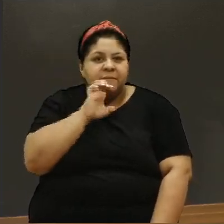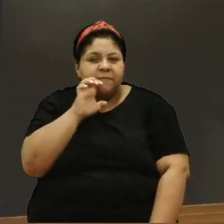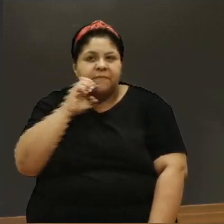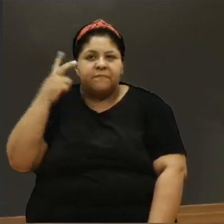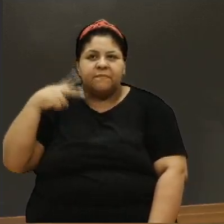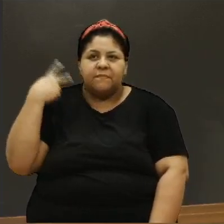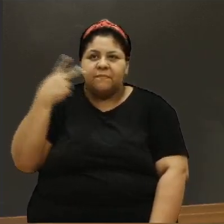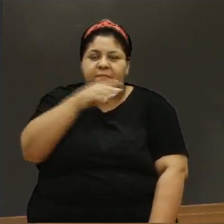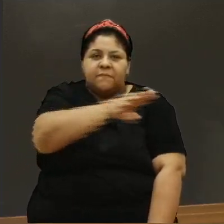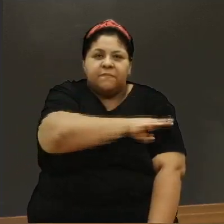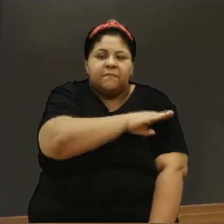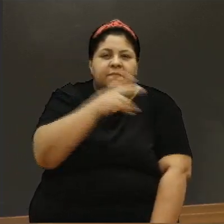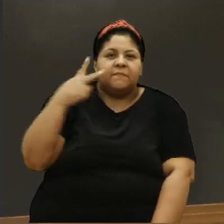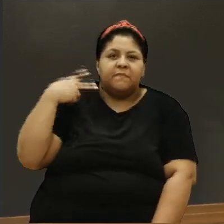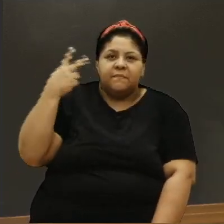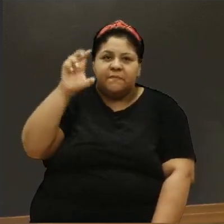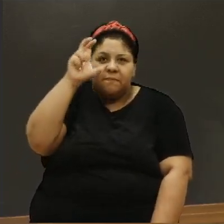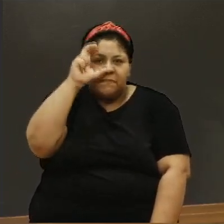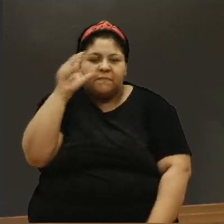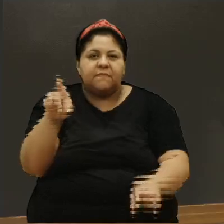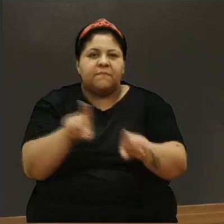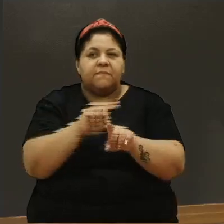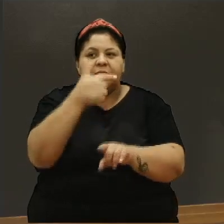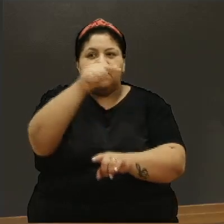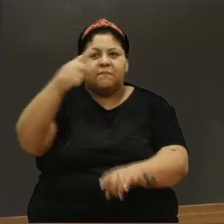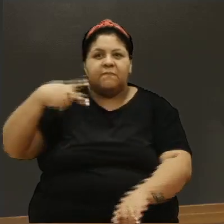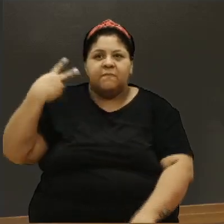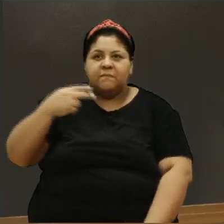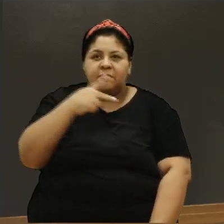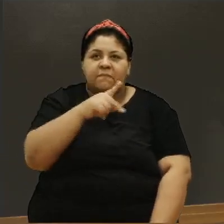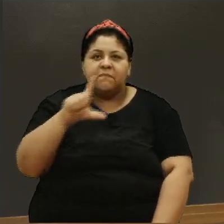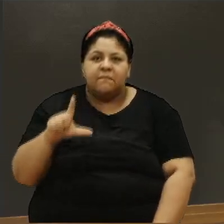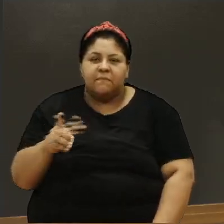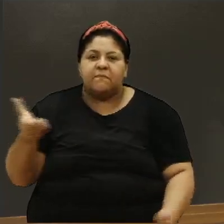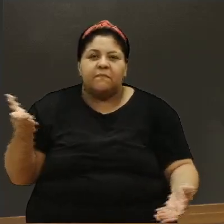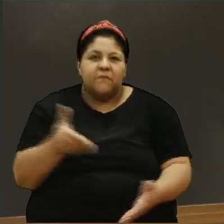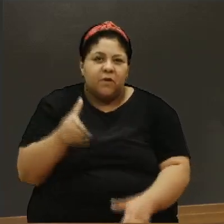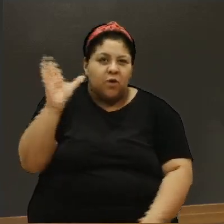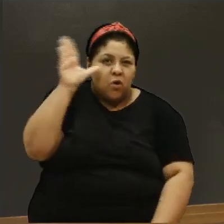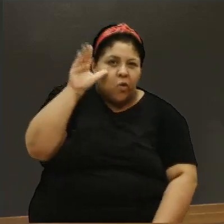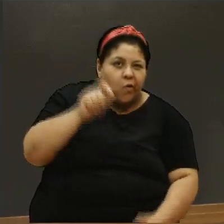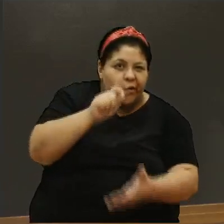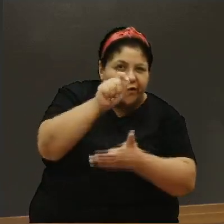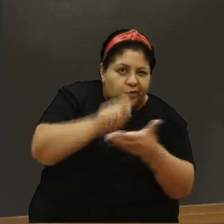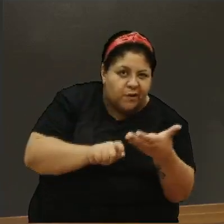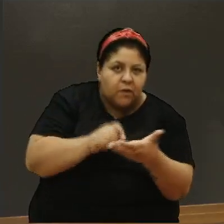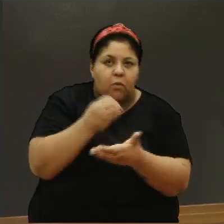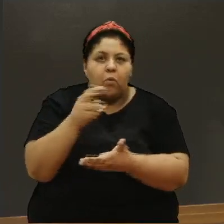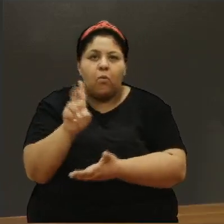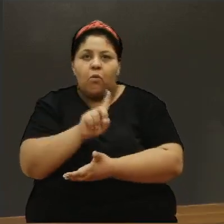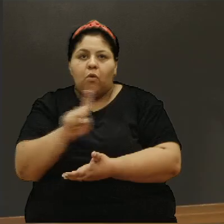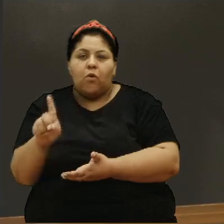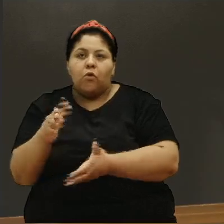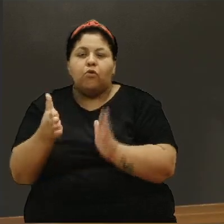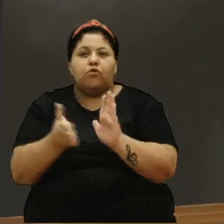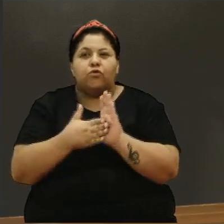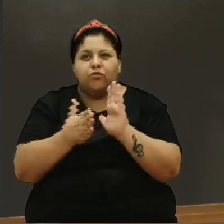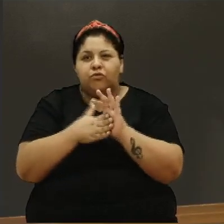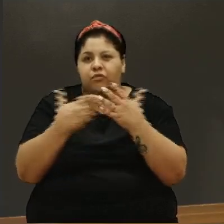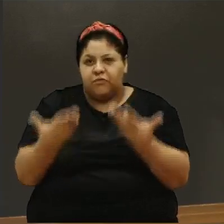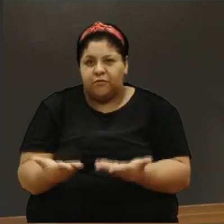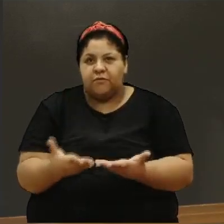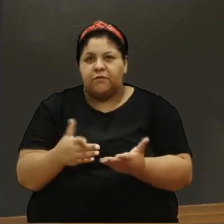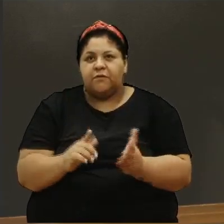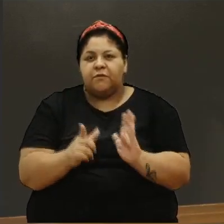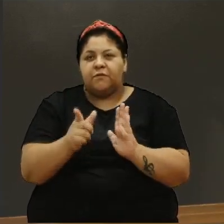vereador Ramon, à vereadora Sandra Boneto e ainda aos demais vereadores do PL que vão verificar se assinarão ou não assinarão a nossa proposta, que é um